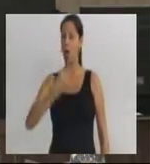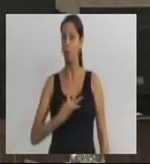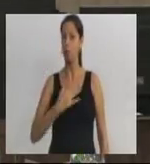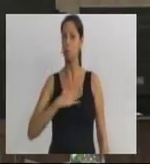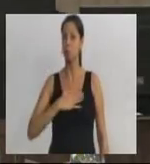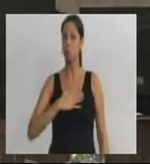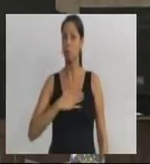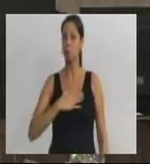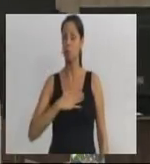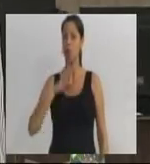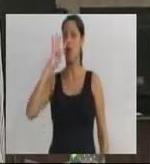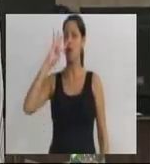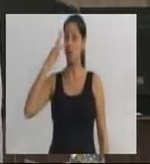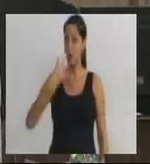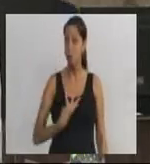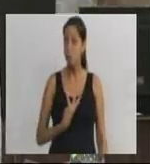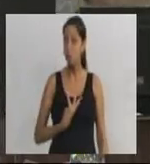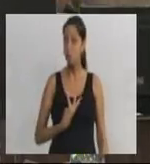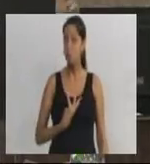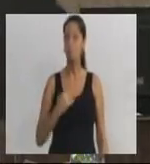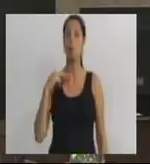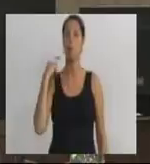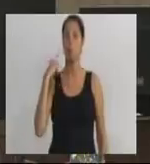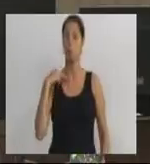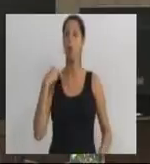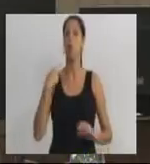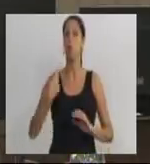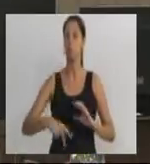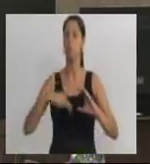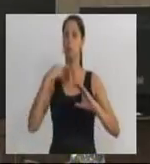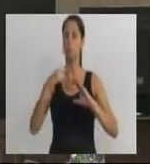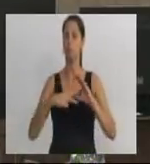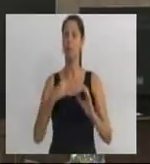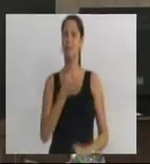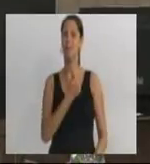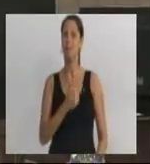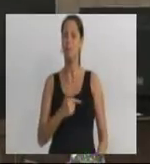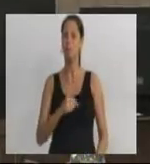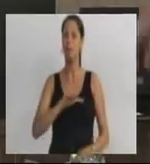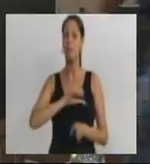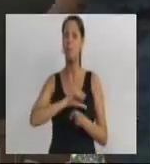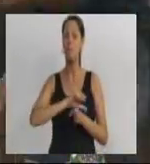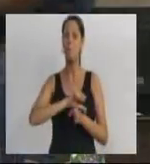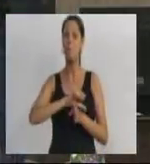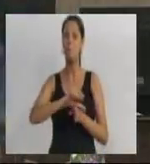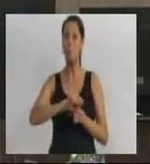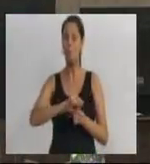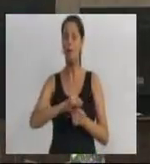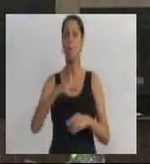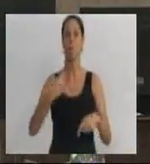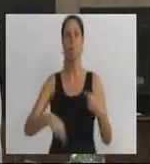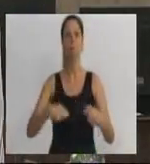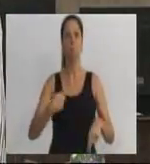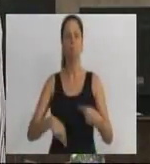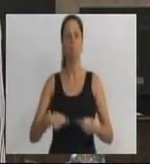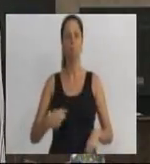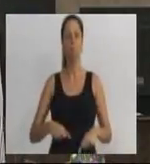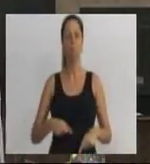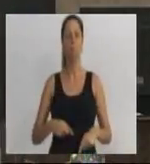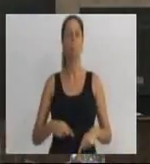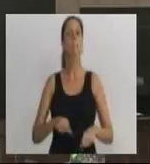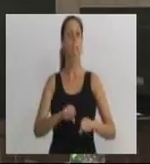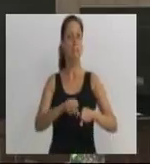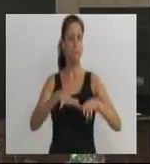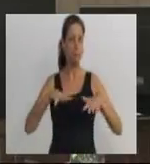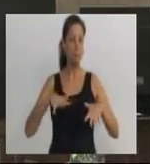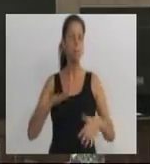Marcos da Rosa acusou um vereador dessa casa de não ter moral de fazer a discussão. Vossa Excelência ouviu, a sessão toda ouviram